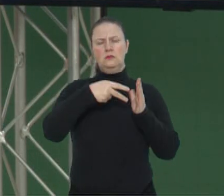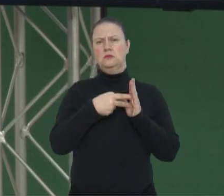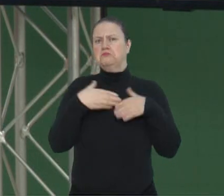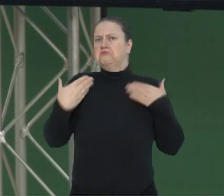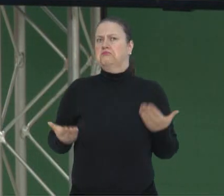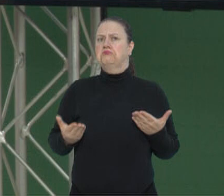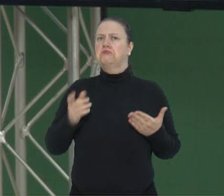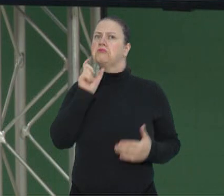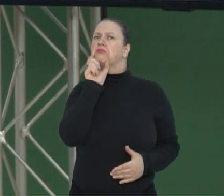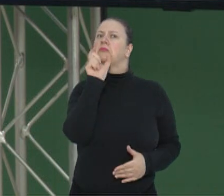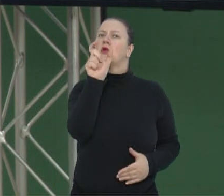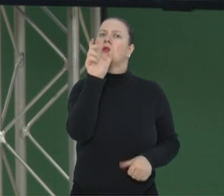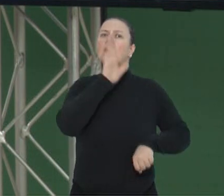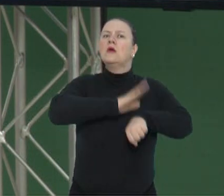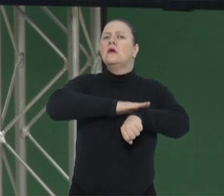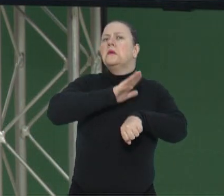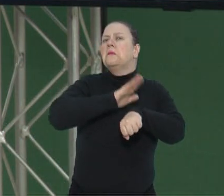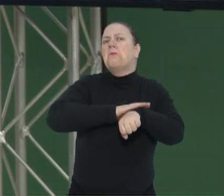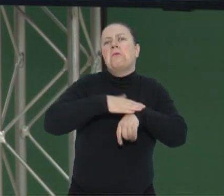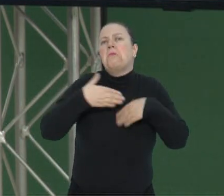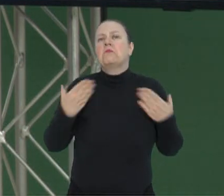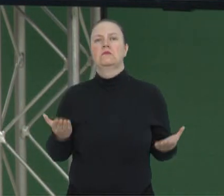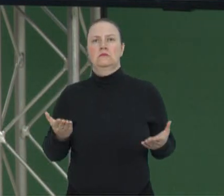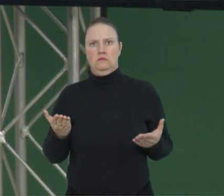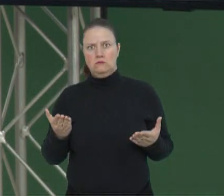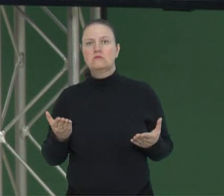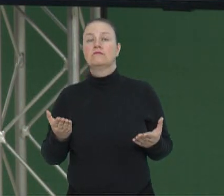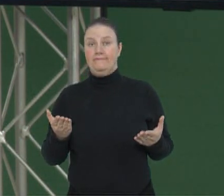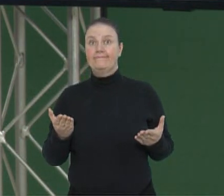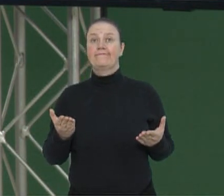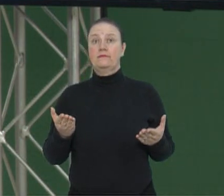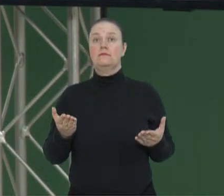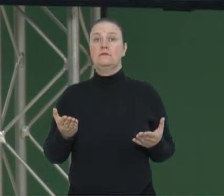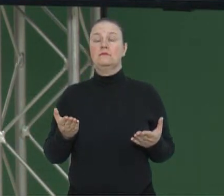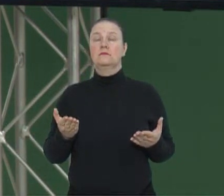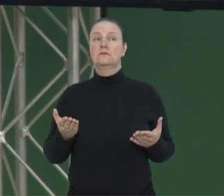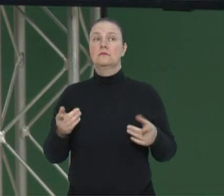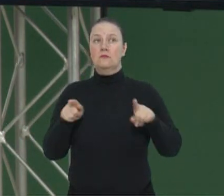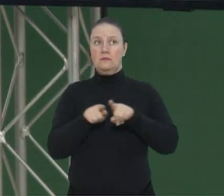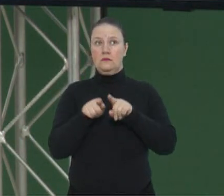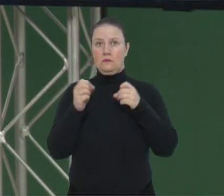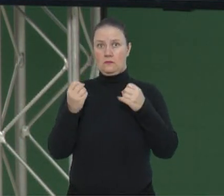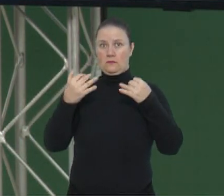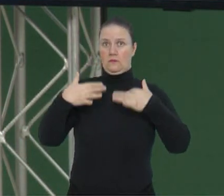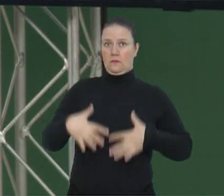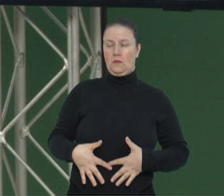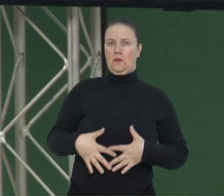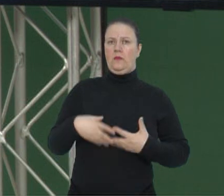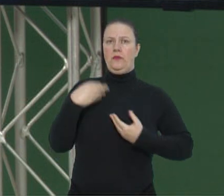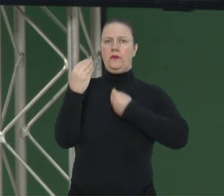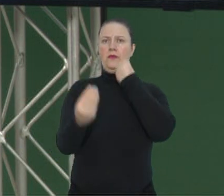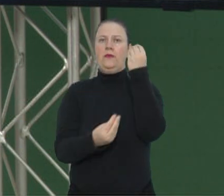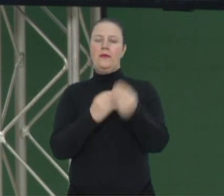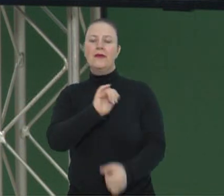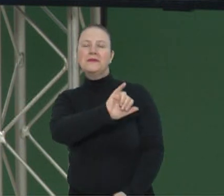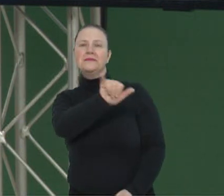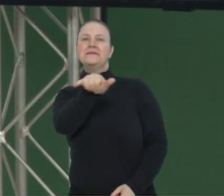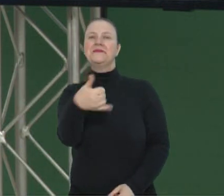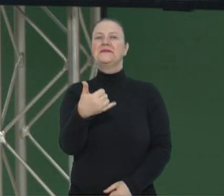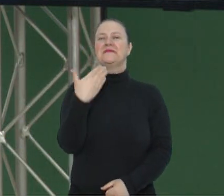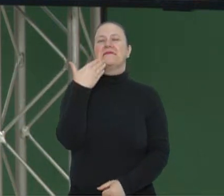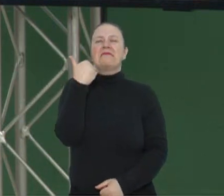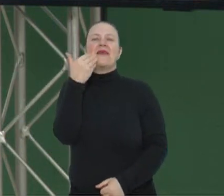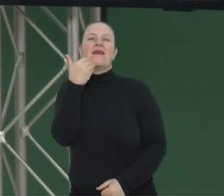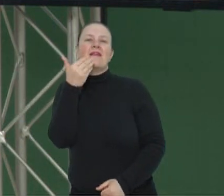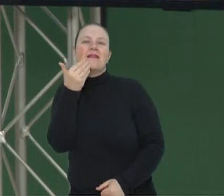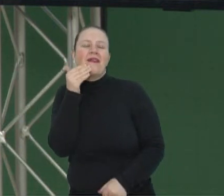trás da palavra tempo, né? Então aqui ele fala justamente sobre como aproveitar